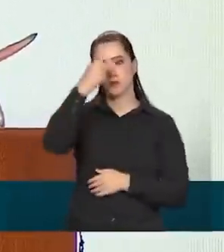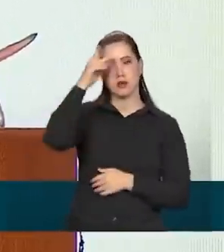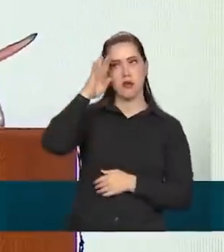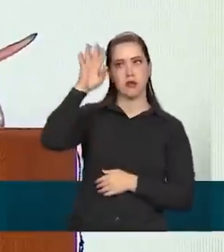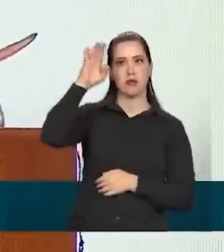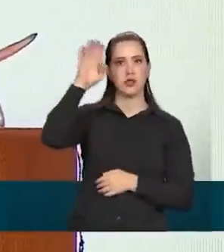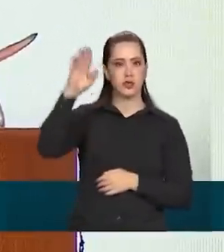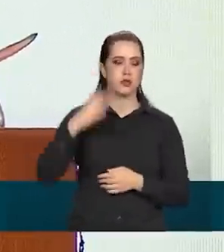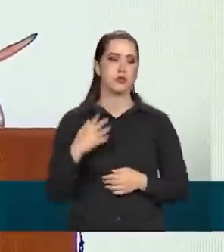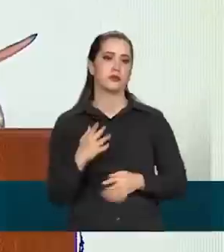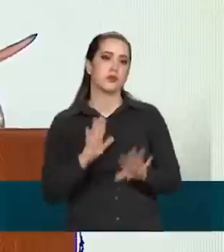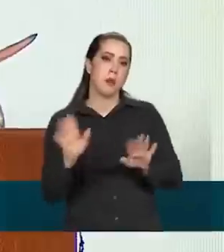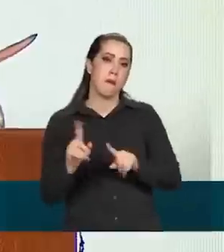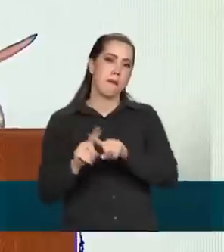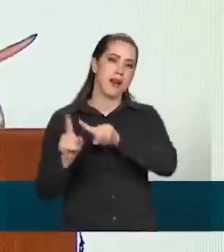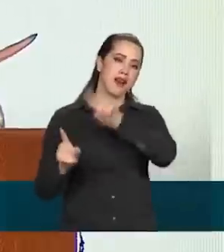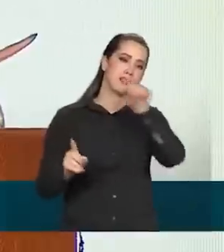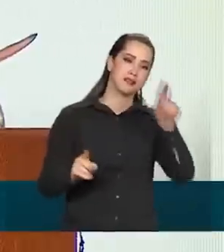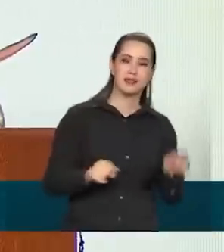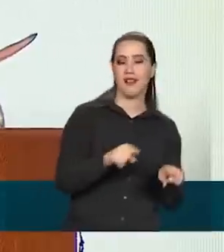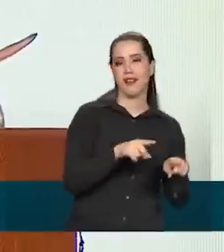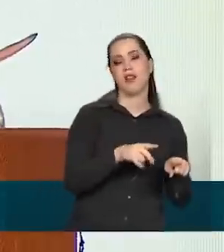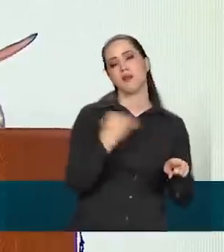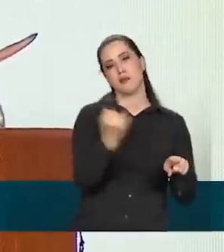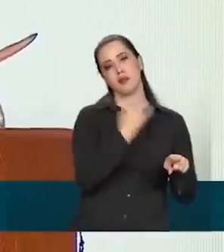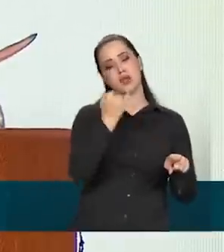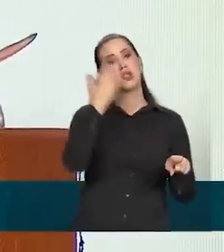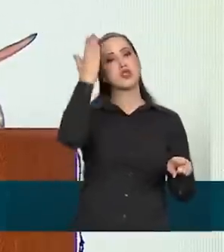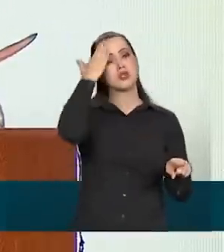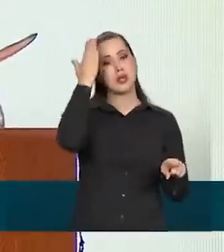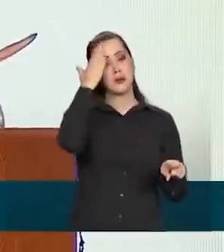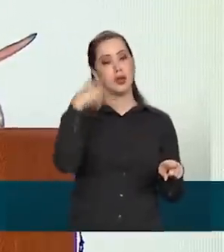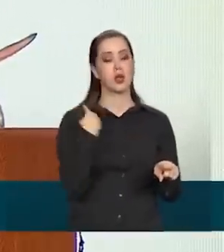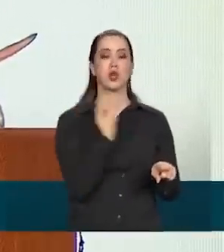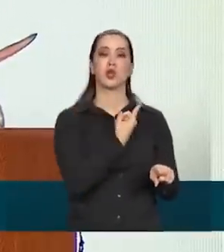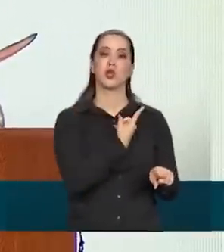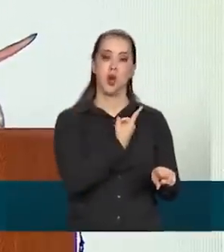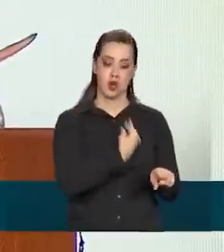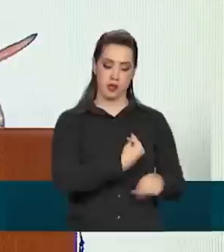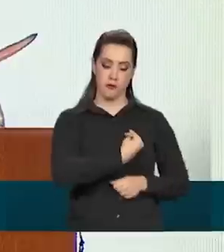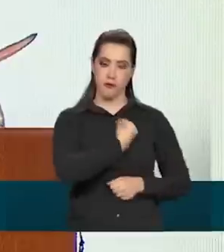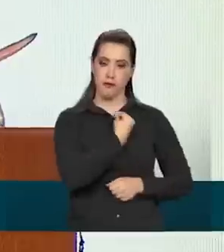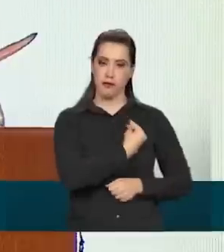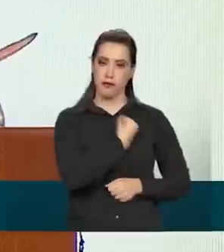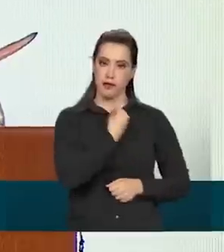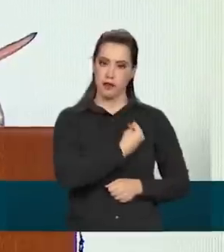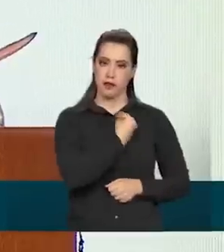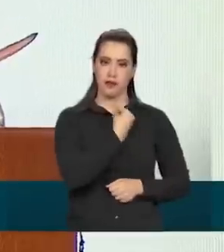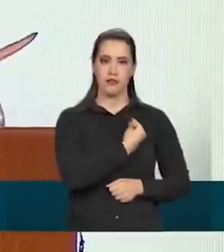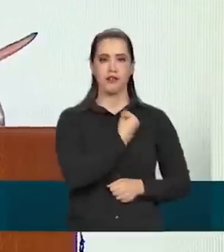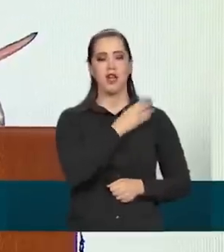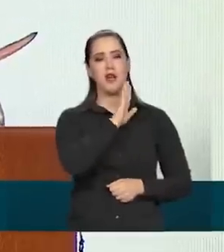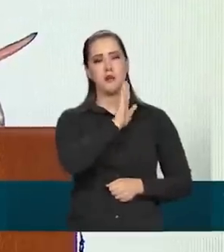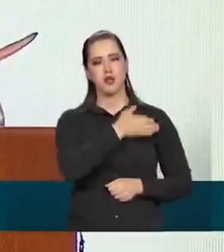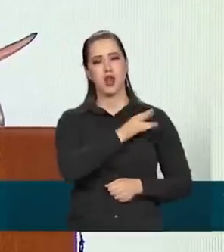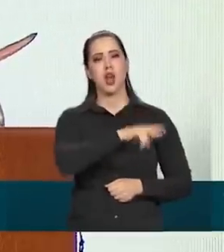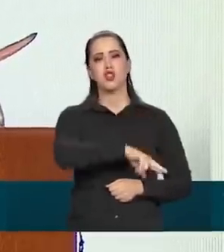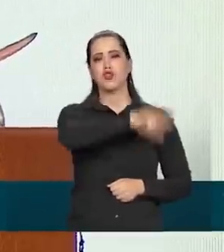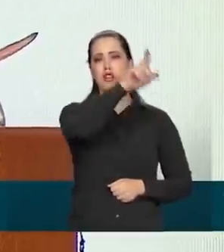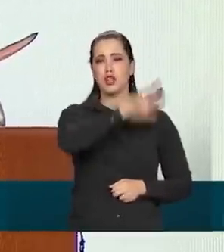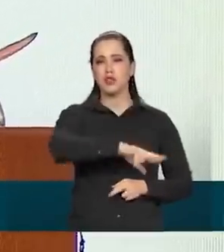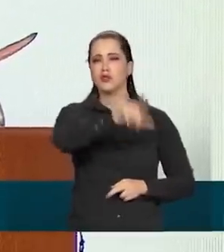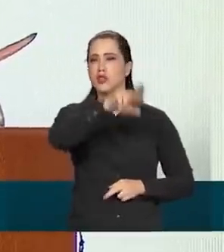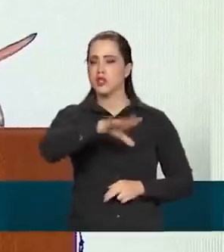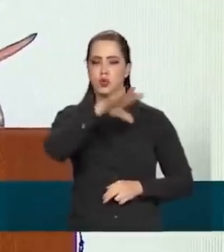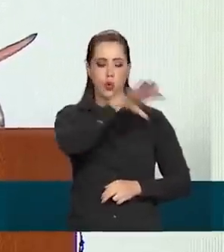população brasileira, por outro, é importante saberem que nós existimos de muitas e diferentes